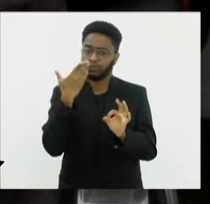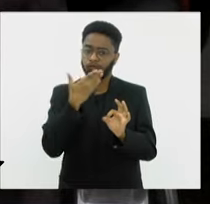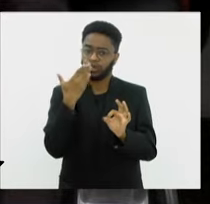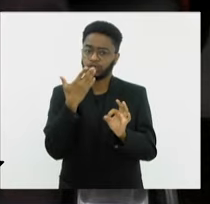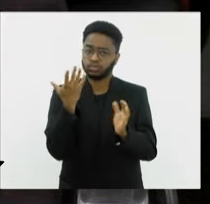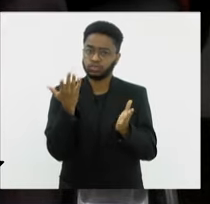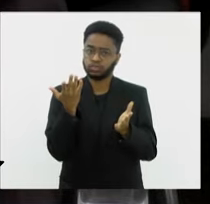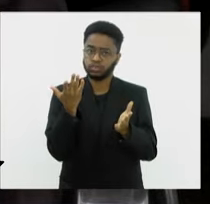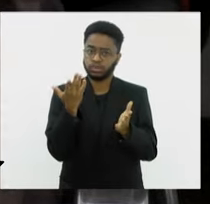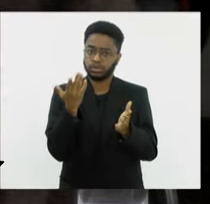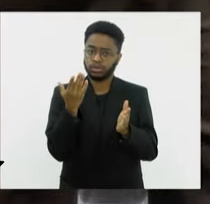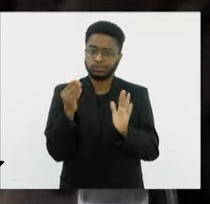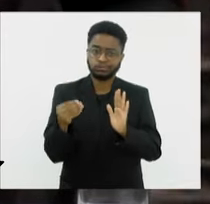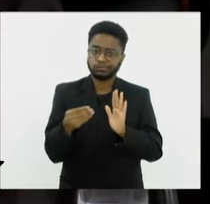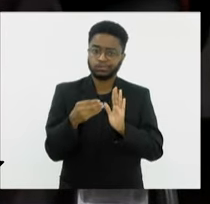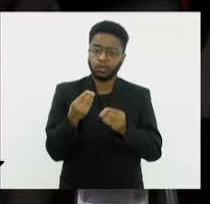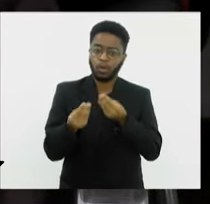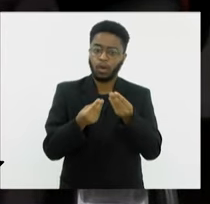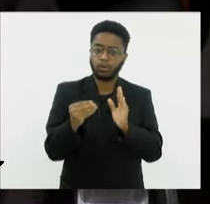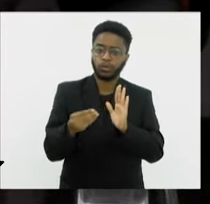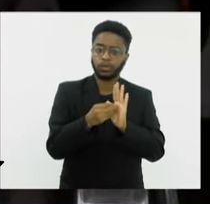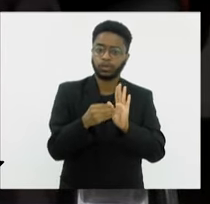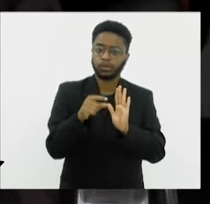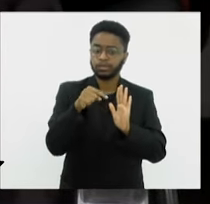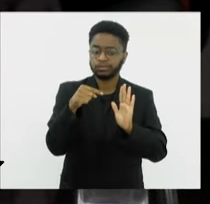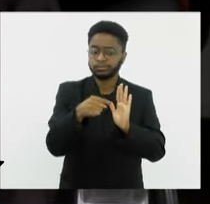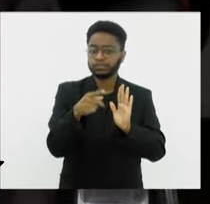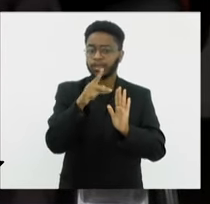sustentável que esse projeto seja